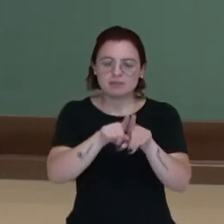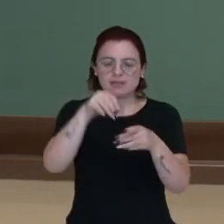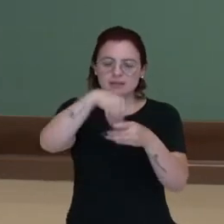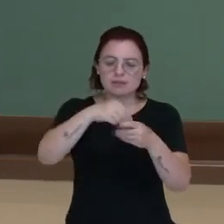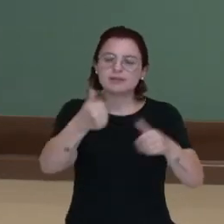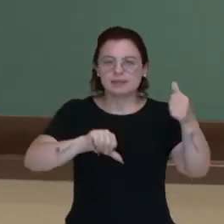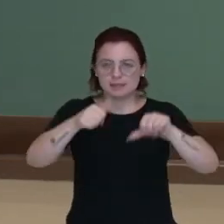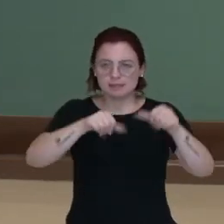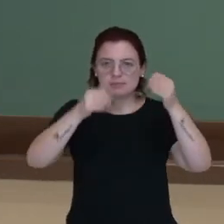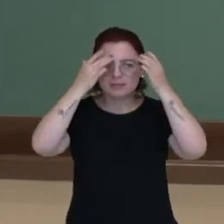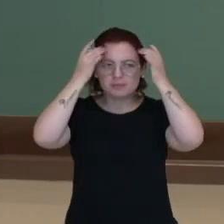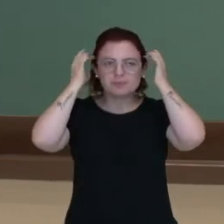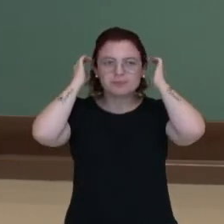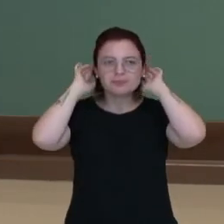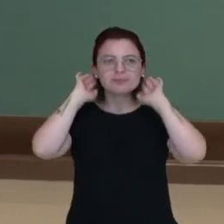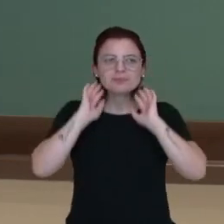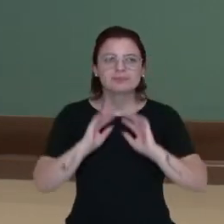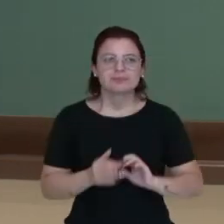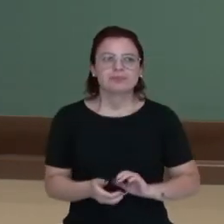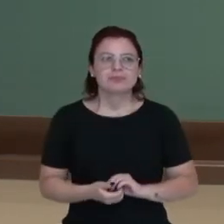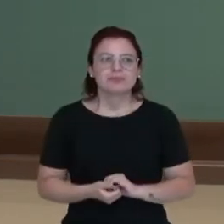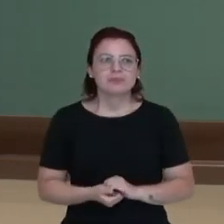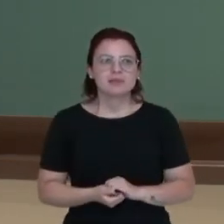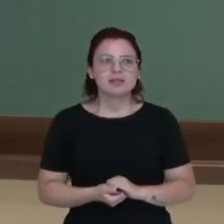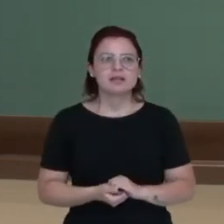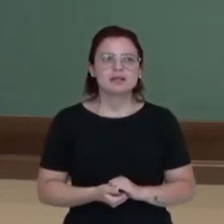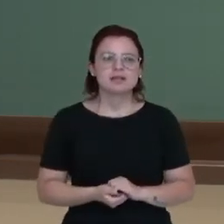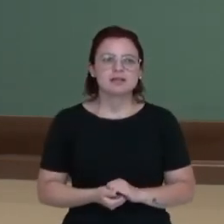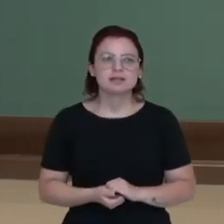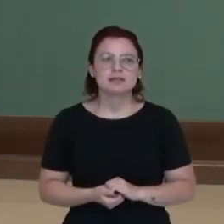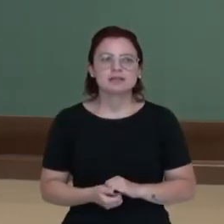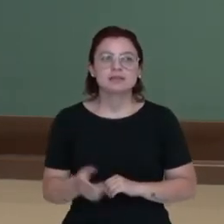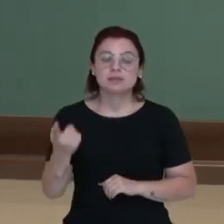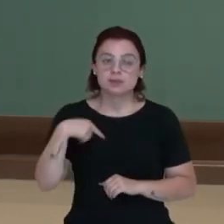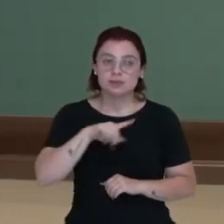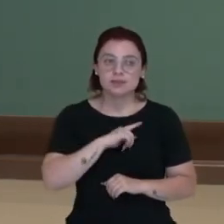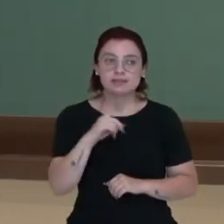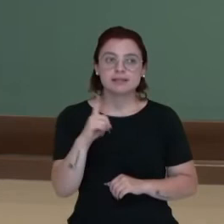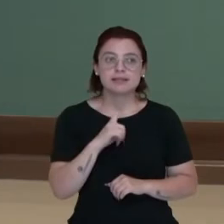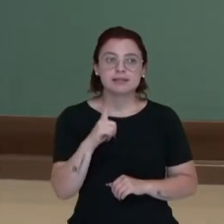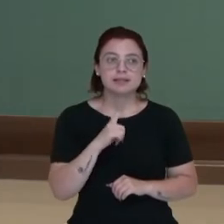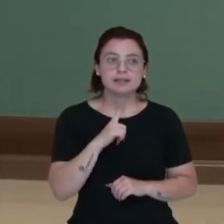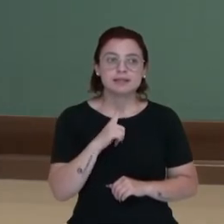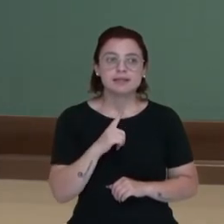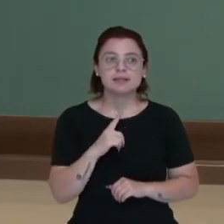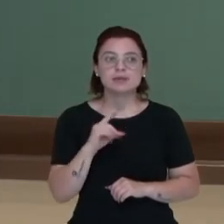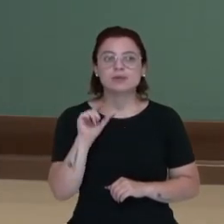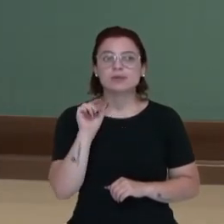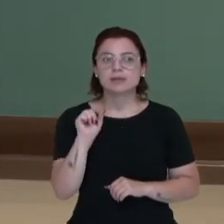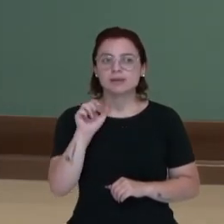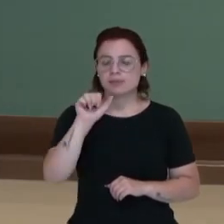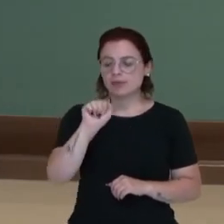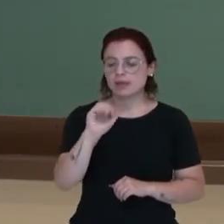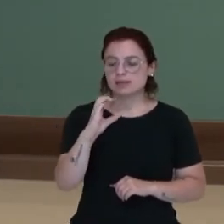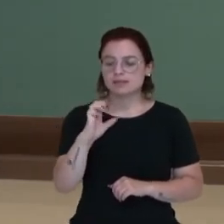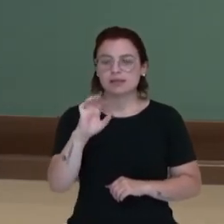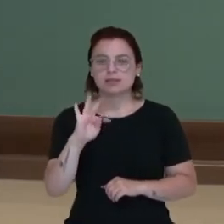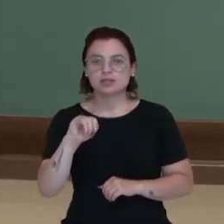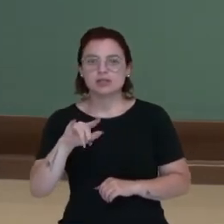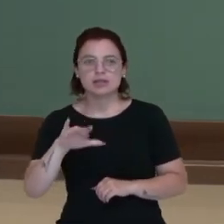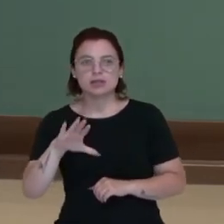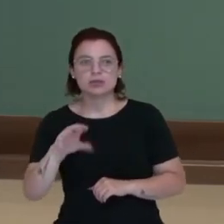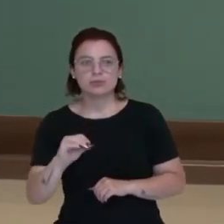deste hidrocarboneto, bastante importante. Aqui nós temos o acetileno.